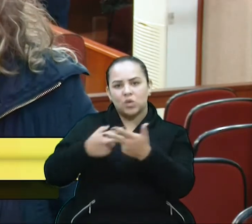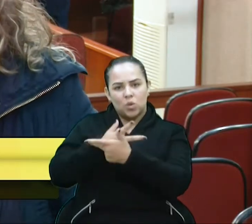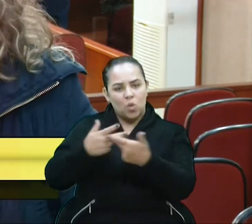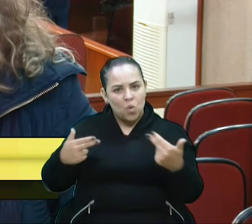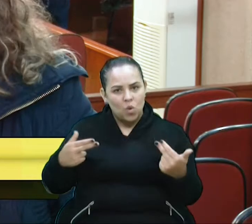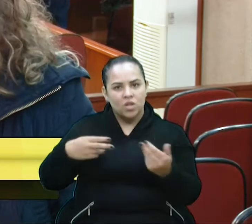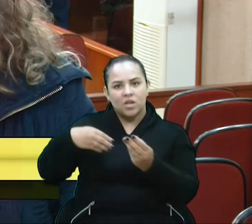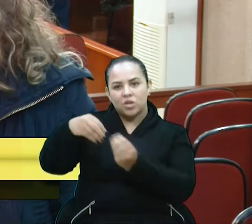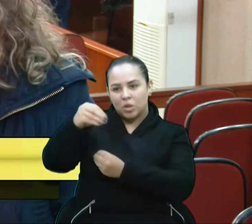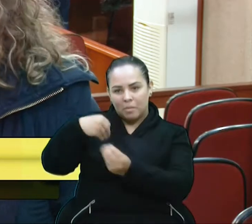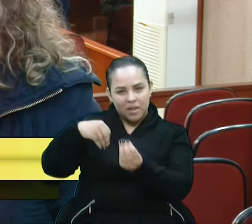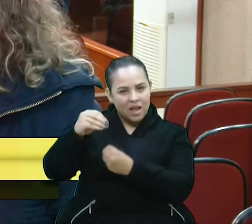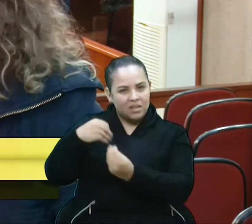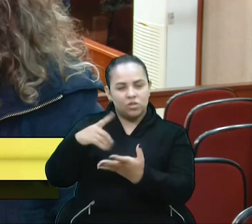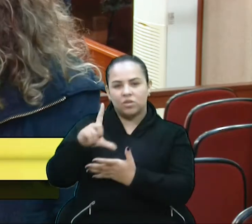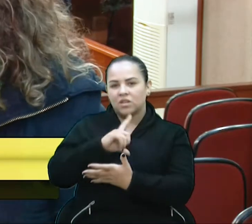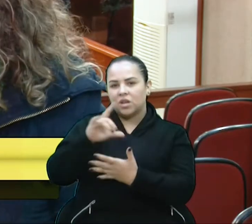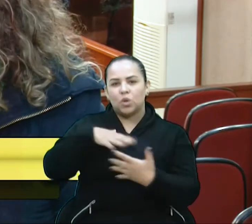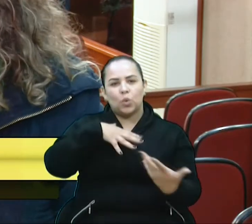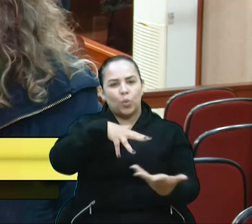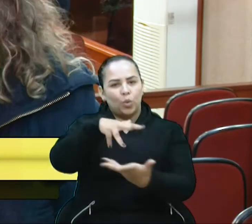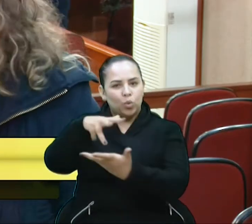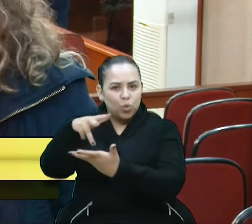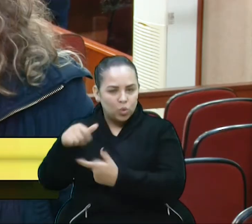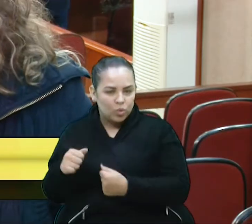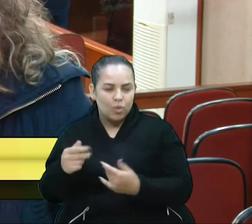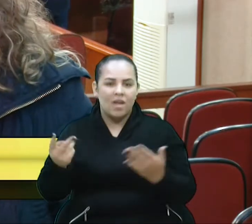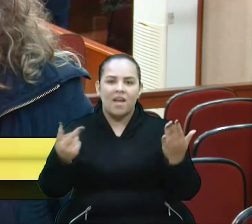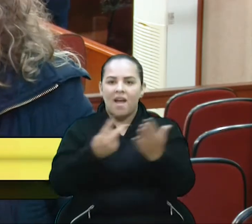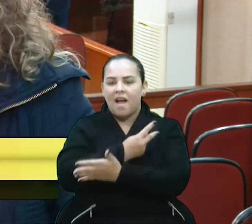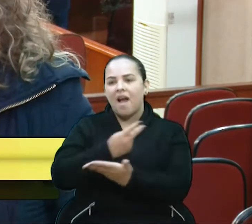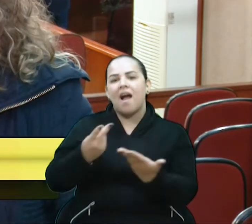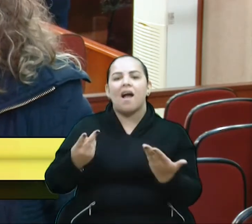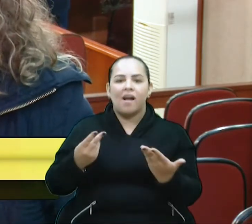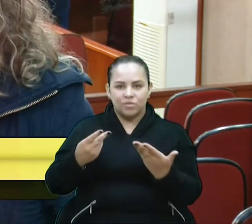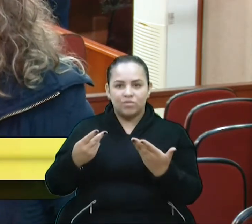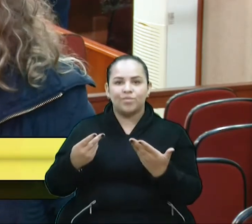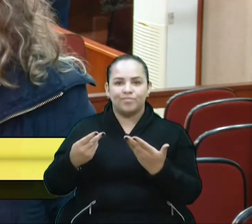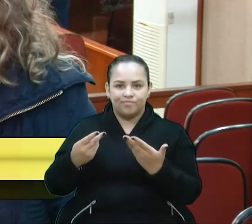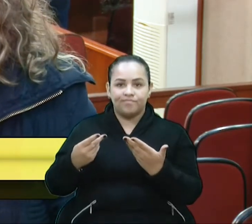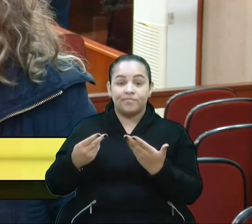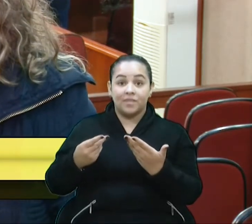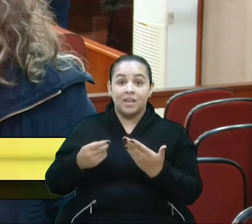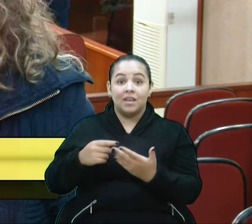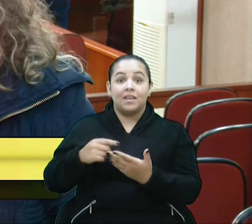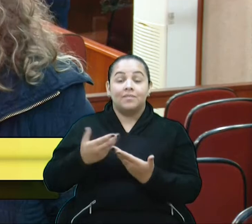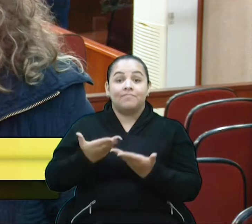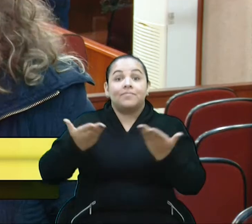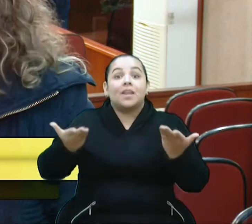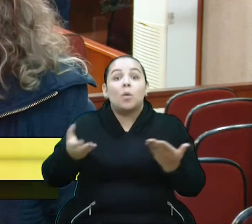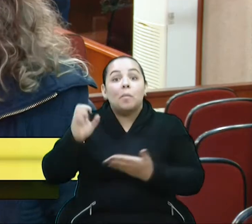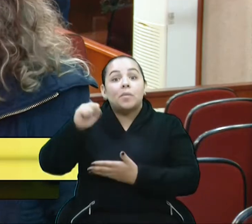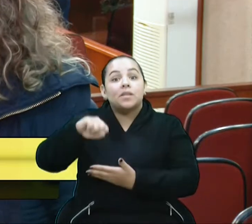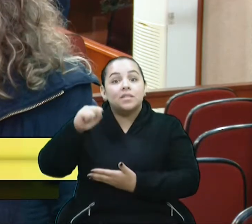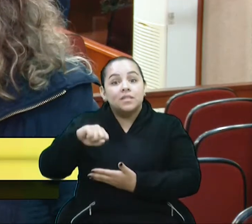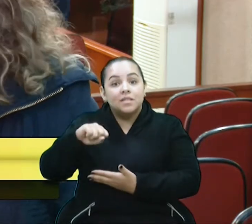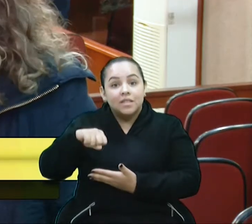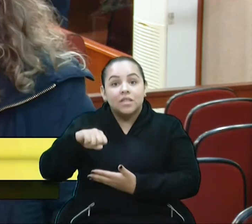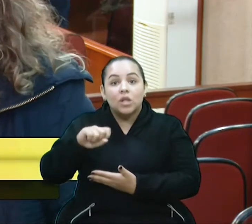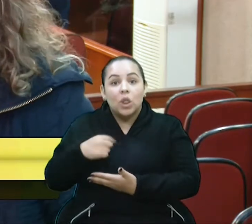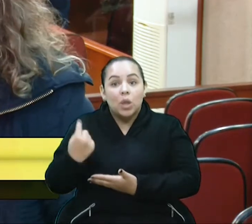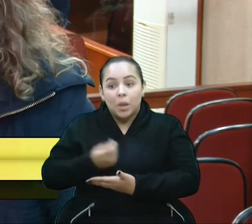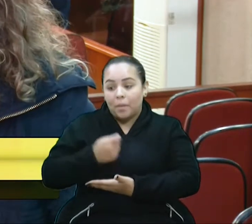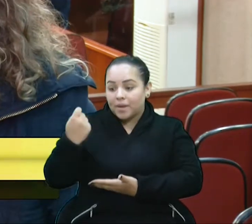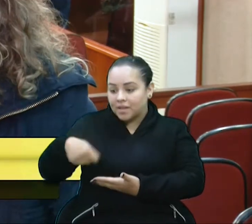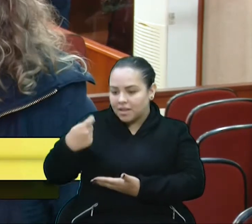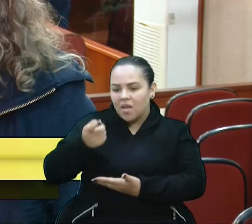sendo despejado nos oceanos, de maneira incorreta no solo. Então é necessário que a gente comece a repensar a forma